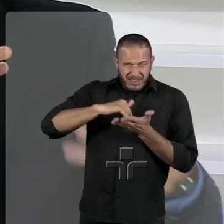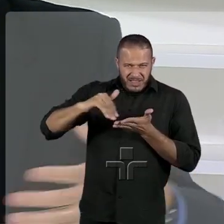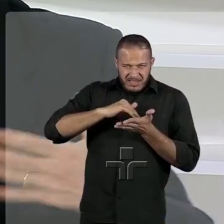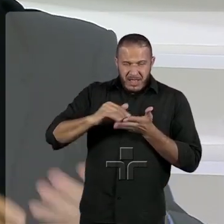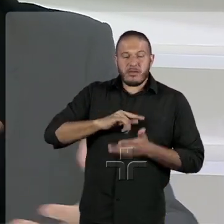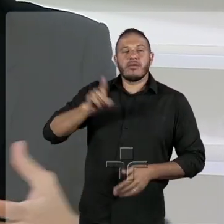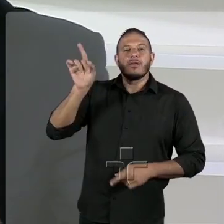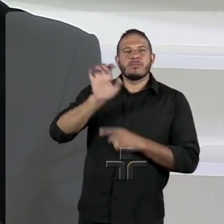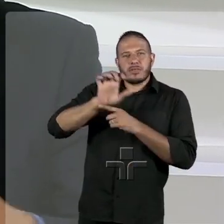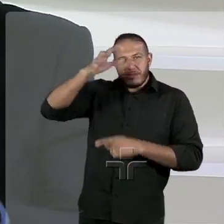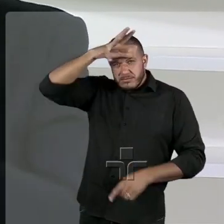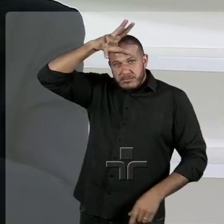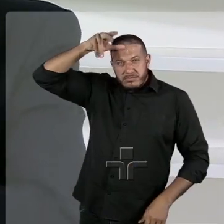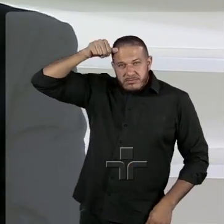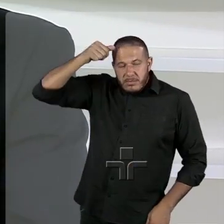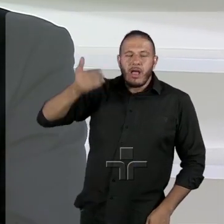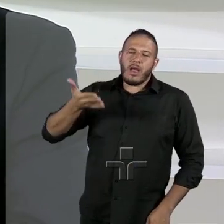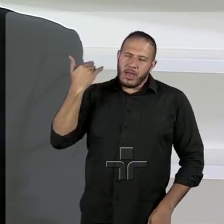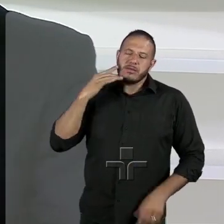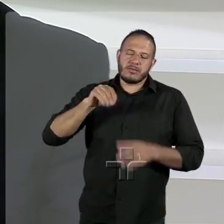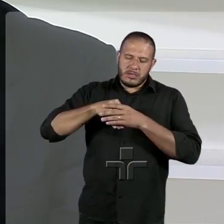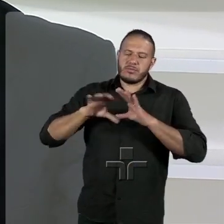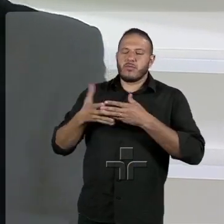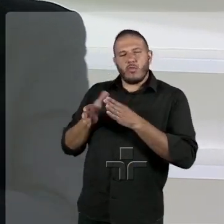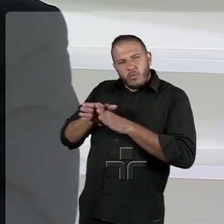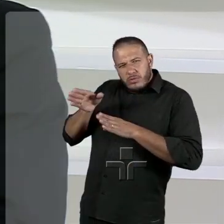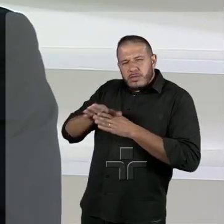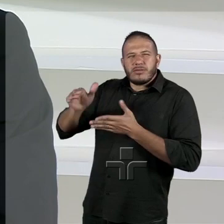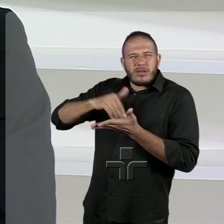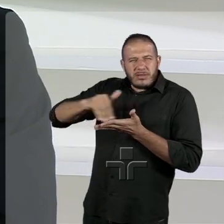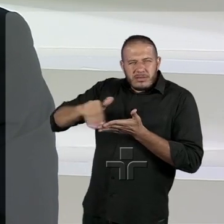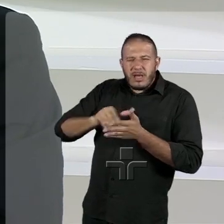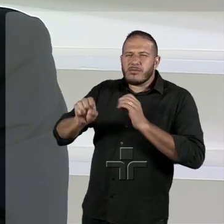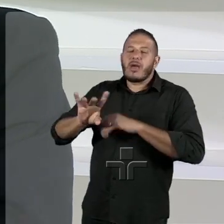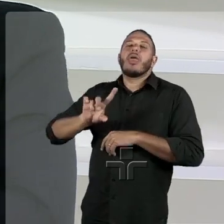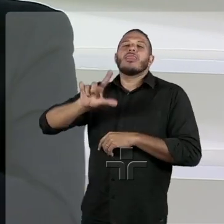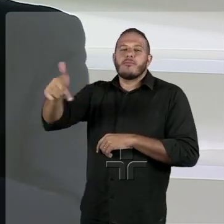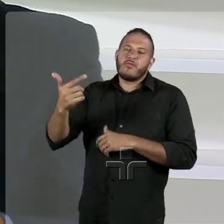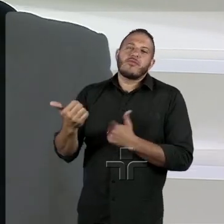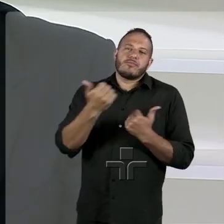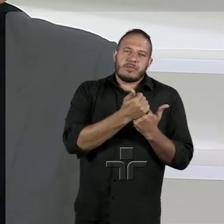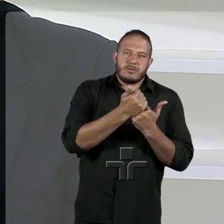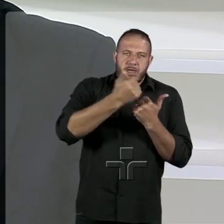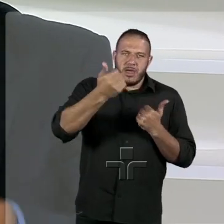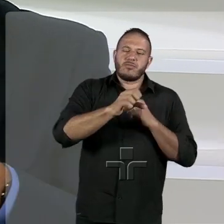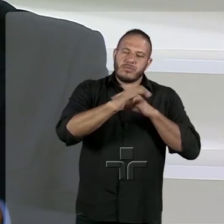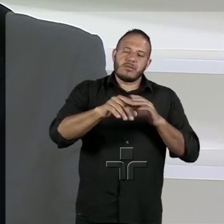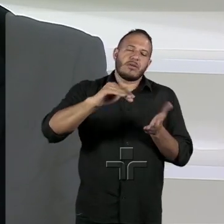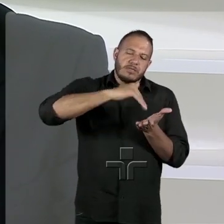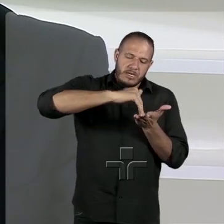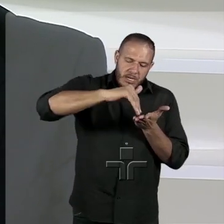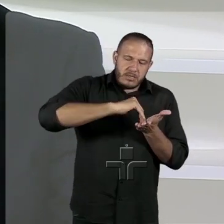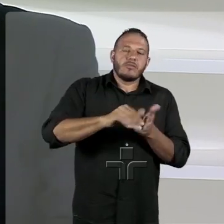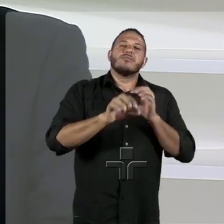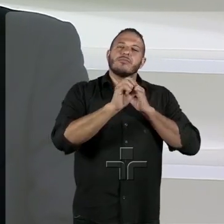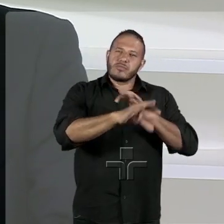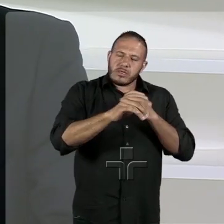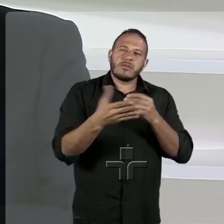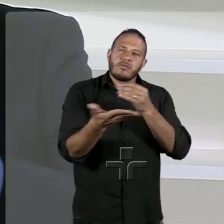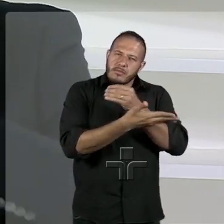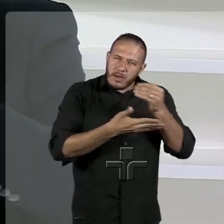discussão ainda lá no âmbito do Conselho de Secretários de Educação. Depois foi para o Ministério da Educação. secretário de Educação Básica,